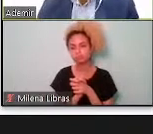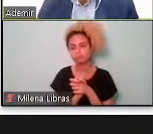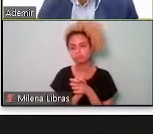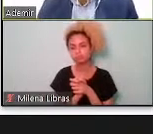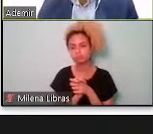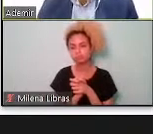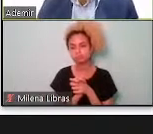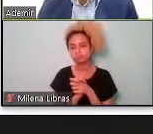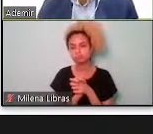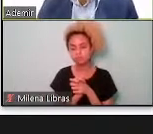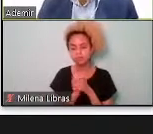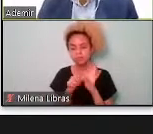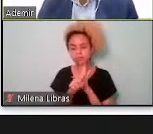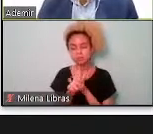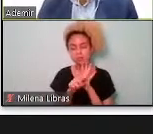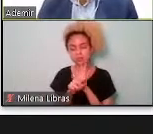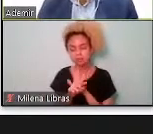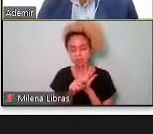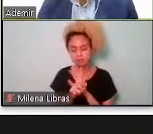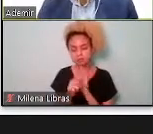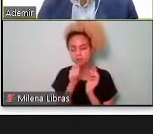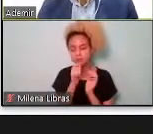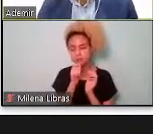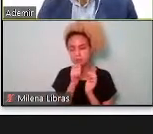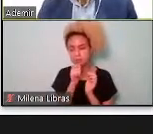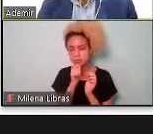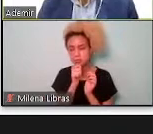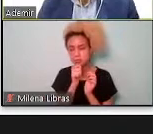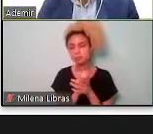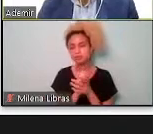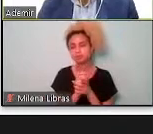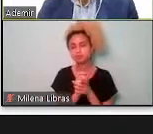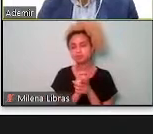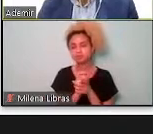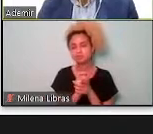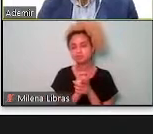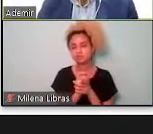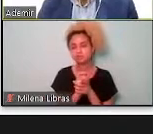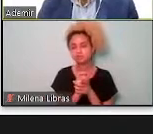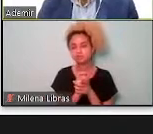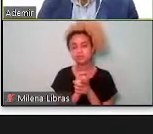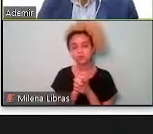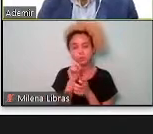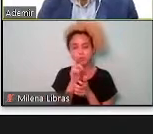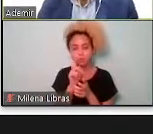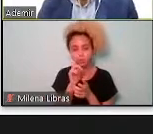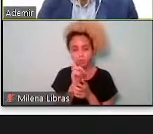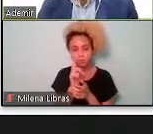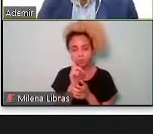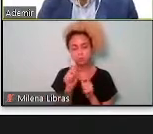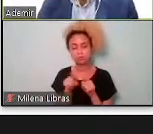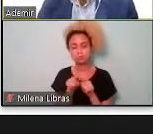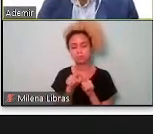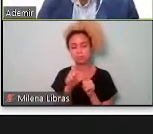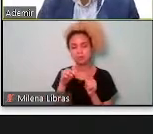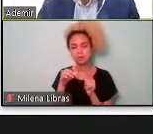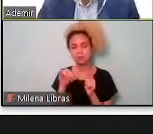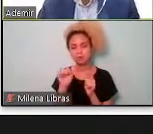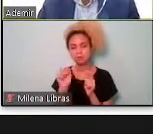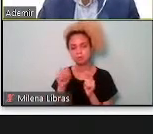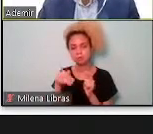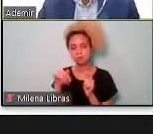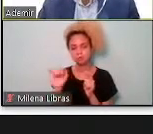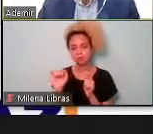apuração, de investigação, né? Esses eventos mais recentes nos Estados Unidos, em Miami.